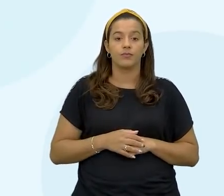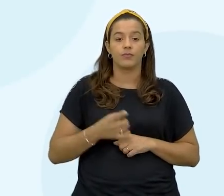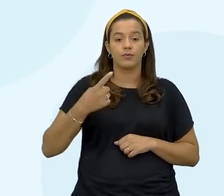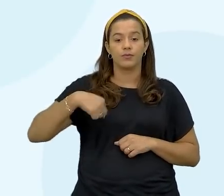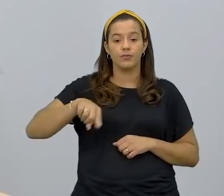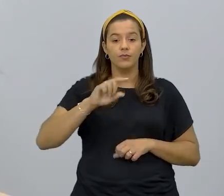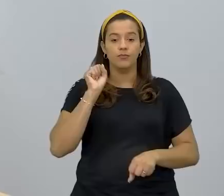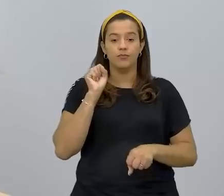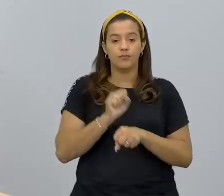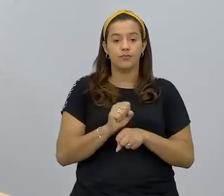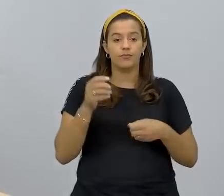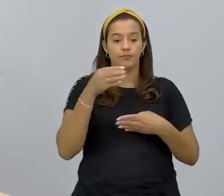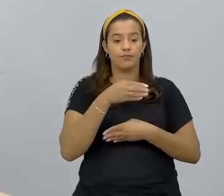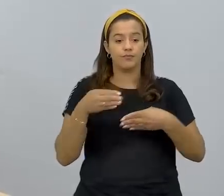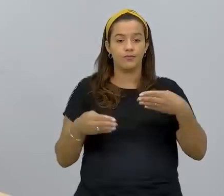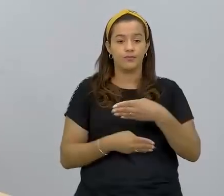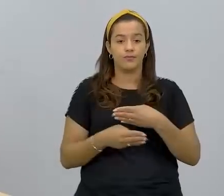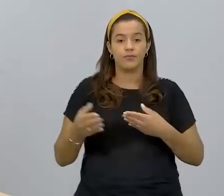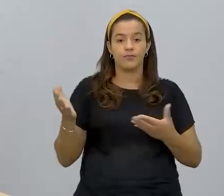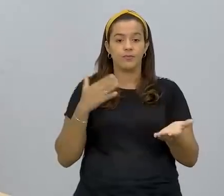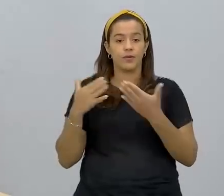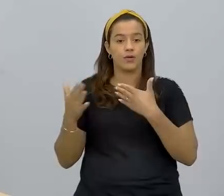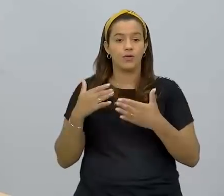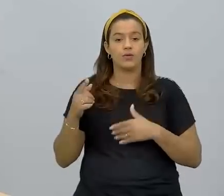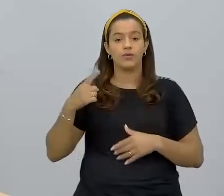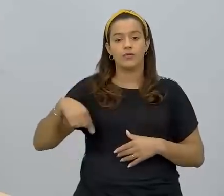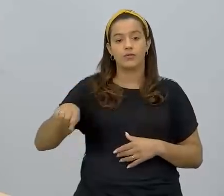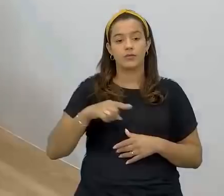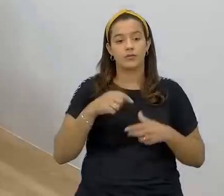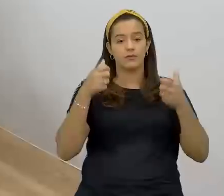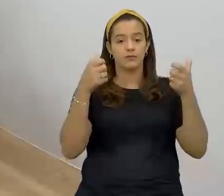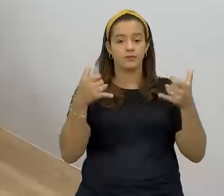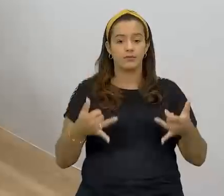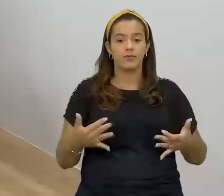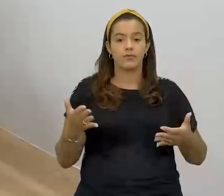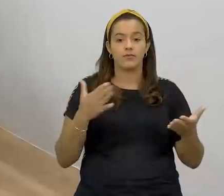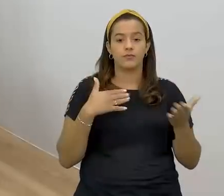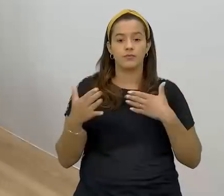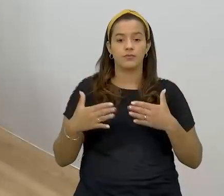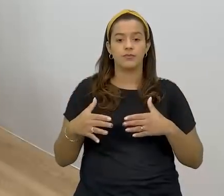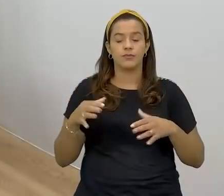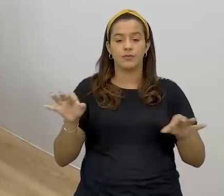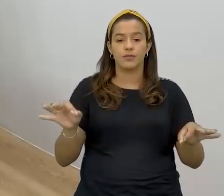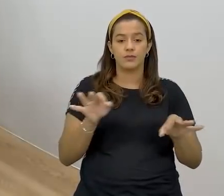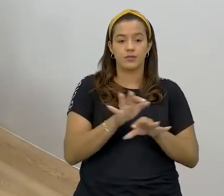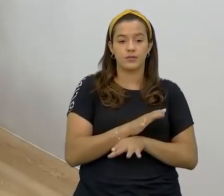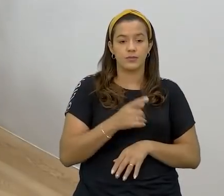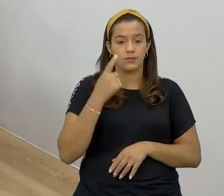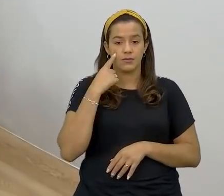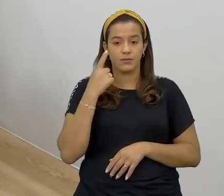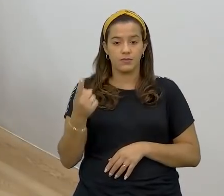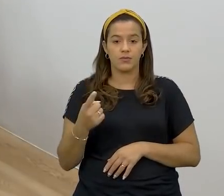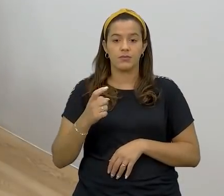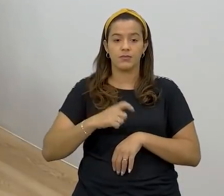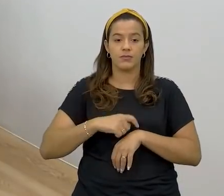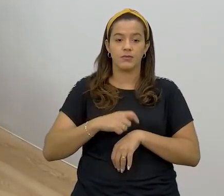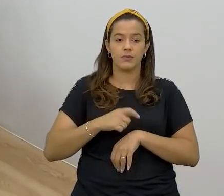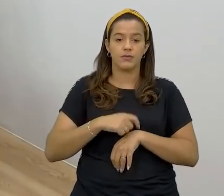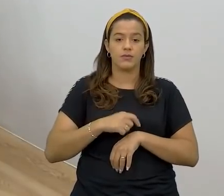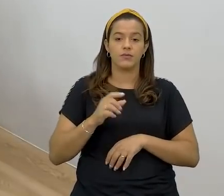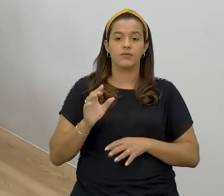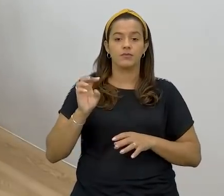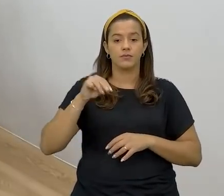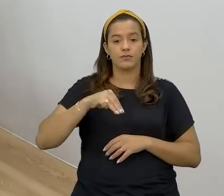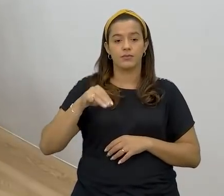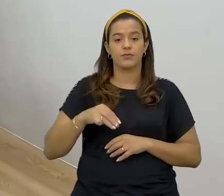parar por aqui os slides, e aí eu vou conversar rapidamente com a Gisele aqui, fazer um diálogo de encerramento, né, Gi, que falta alguns minutinhos